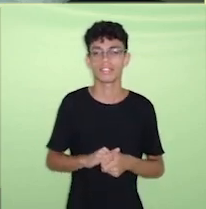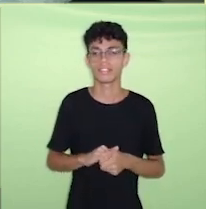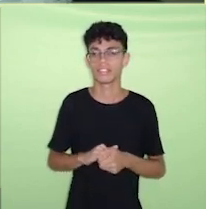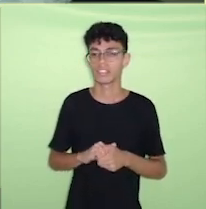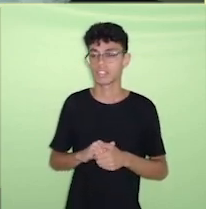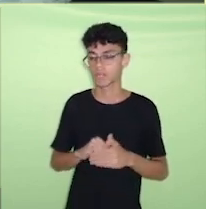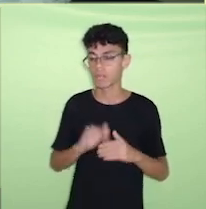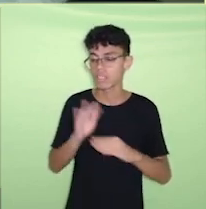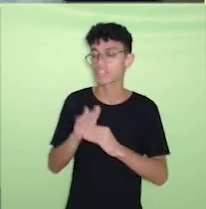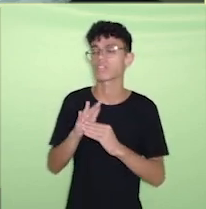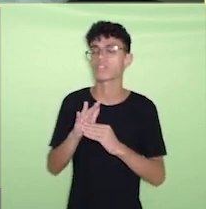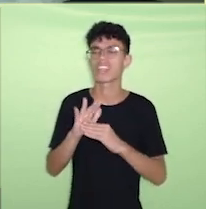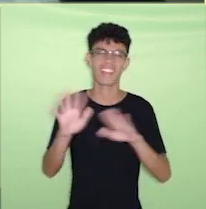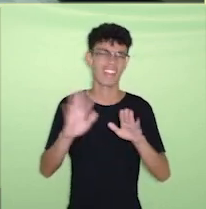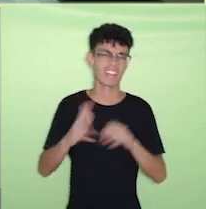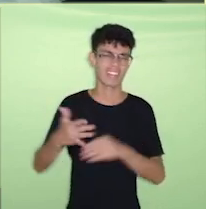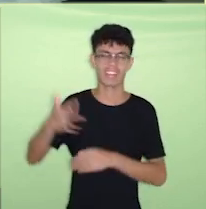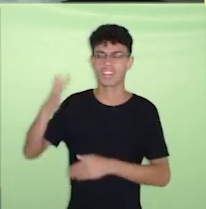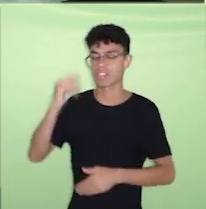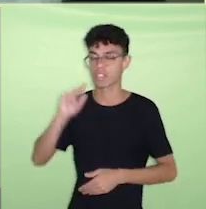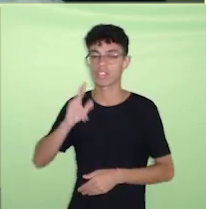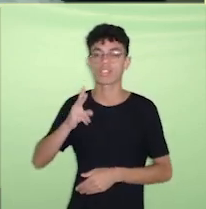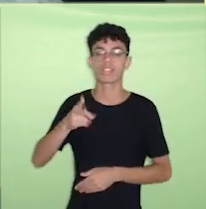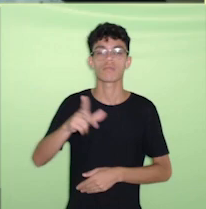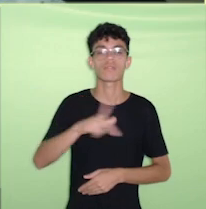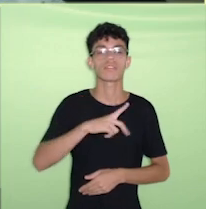é praxe desde sempre, antes e agora.